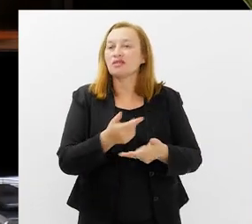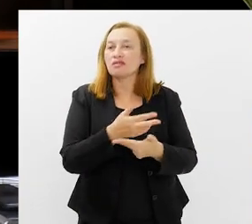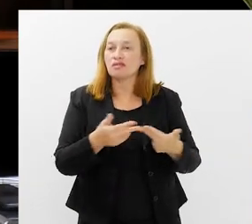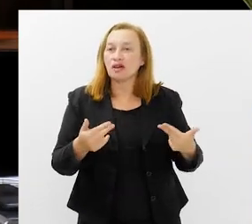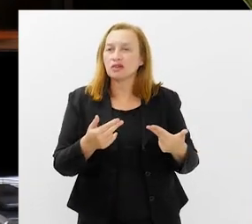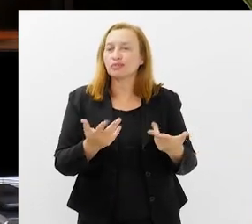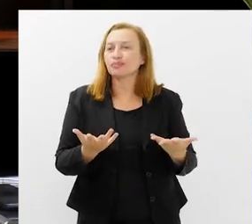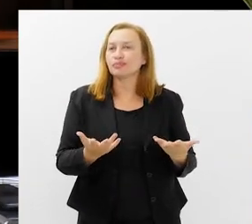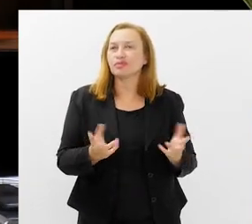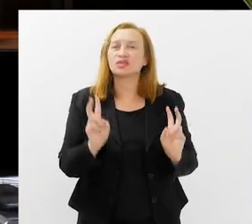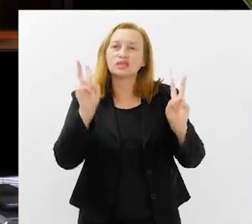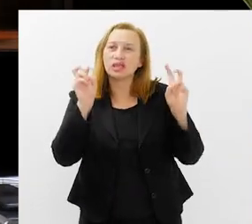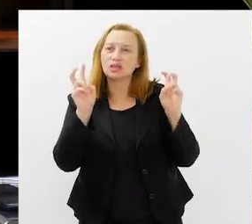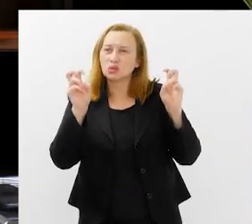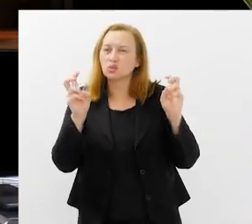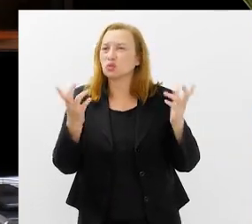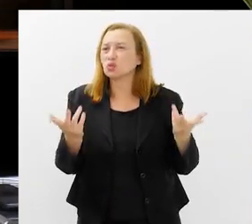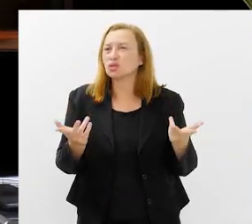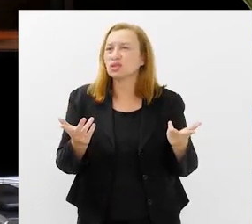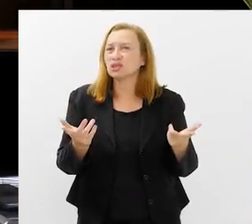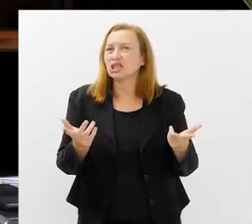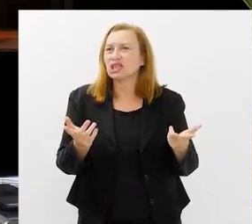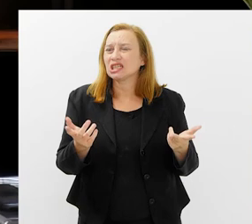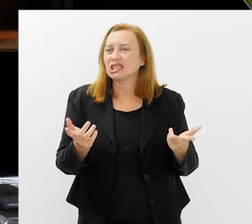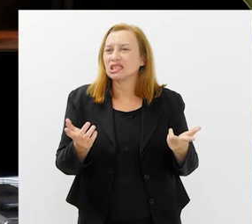quadros de poluição